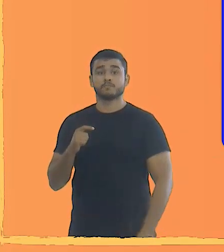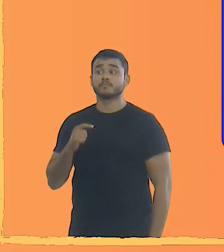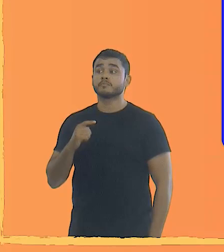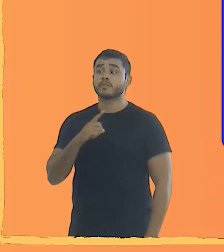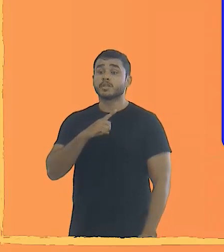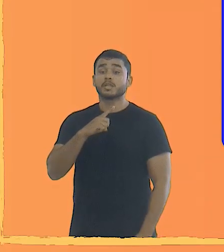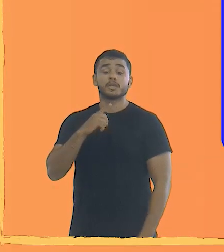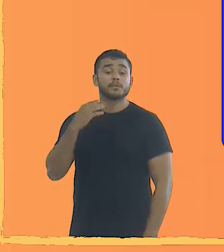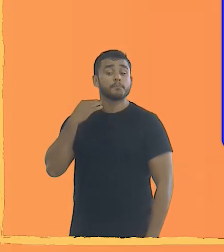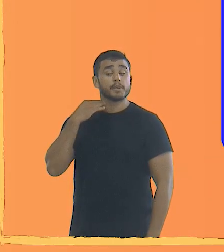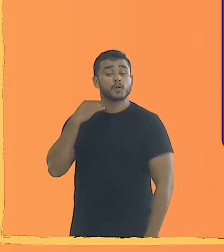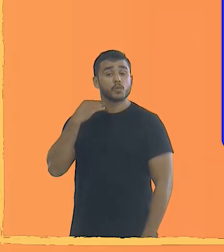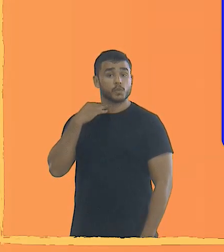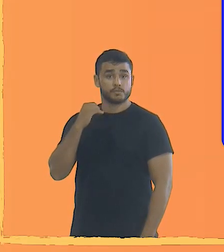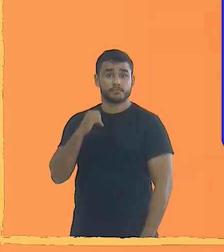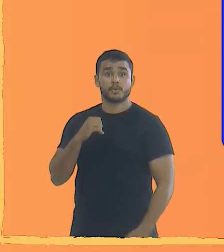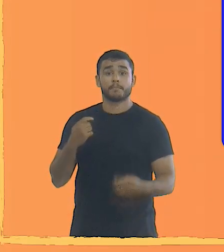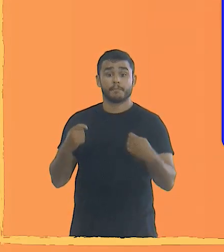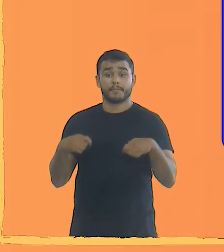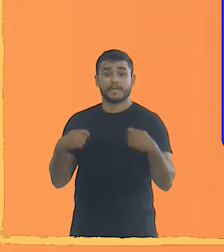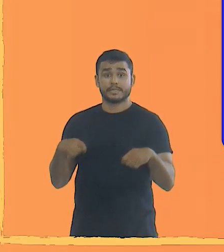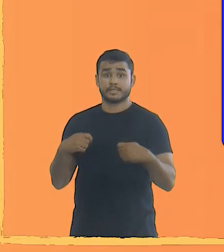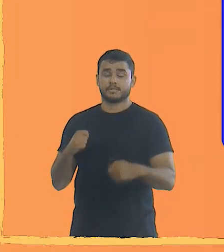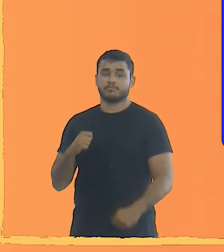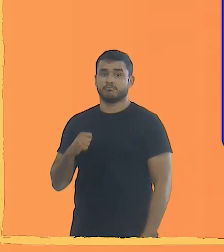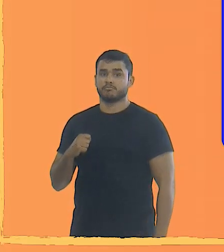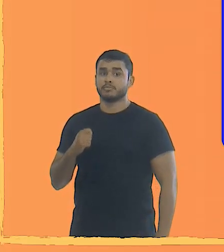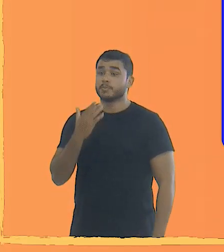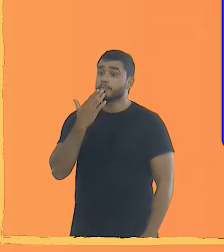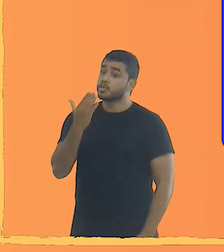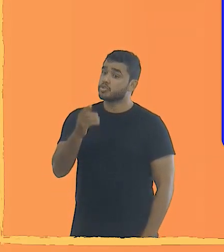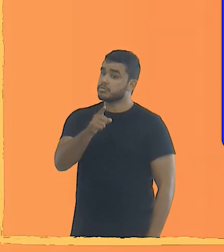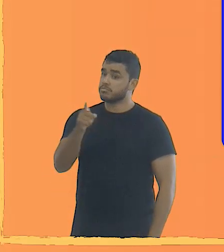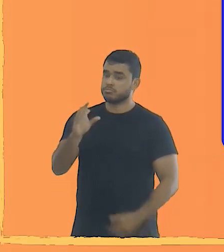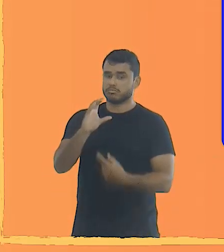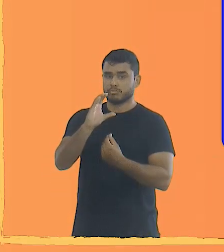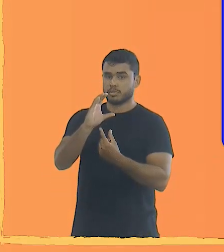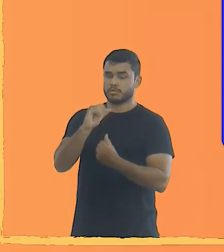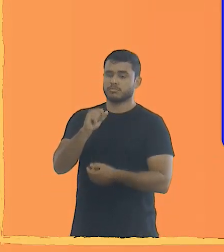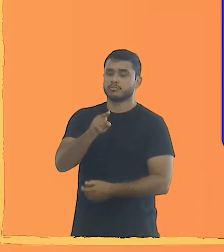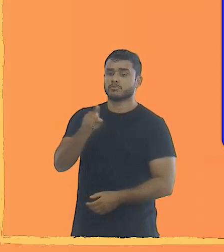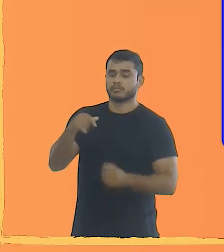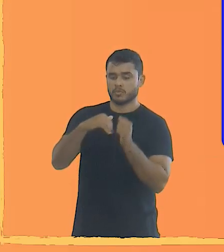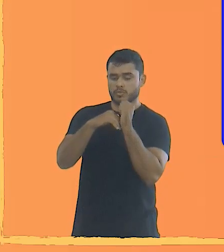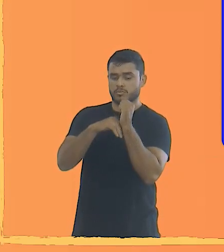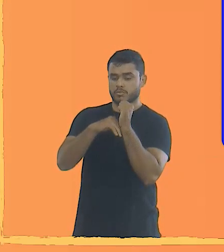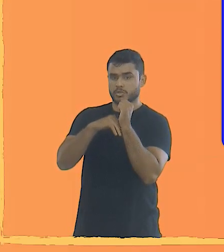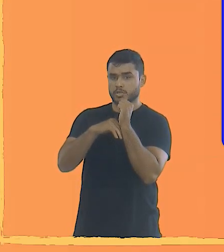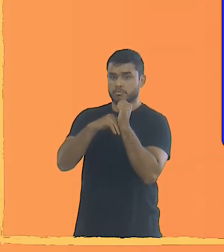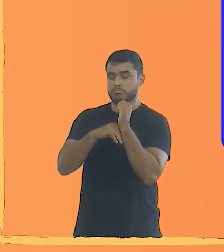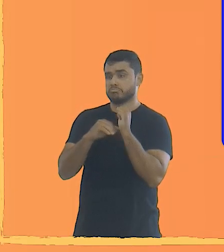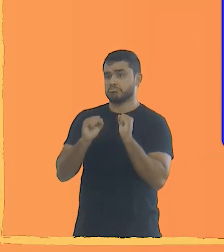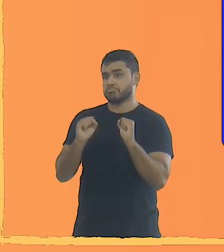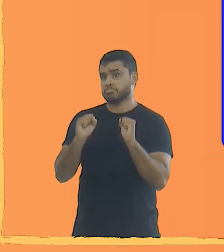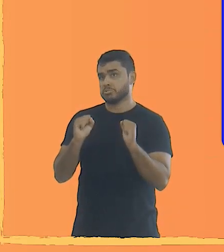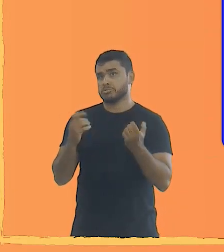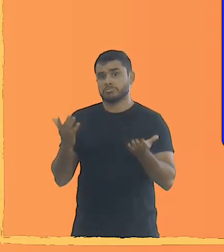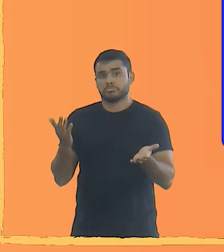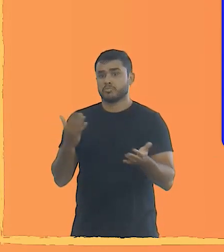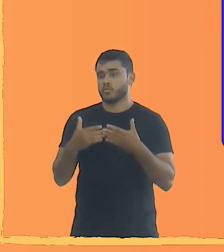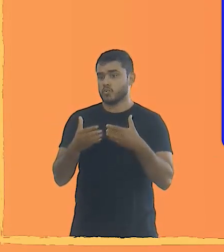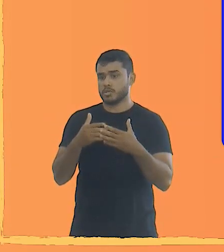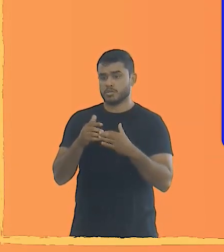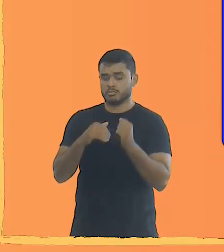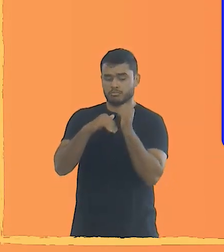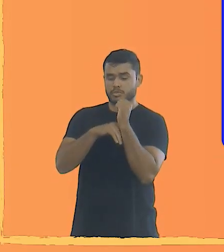senha pessoal de 6 dígitos formada somente por algarismos de 0 a 9. Para acesso à conta